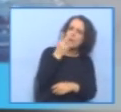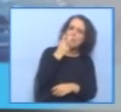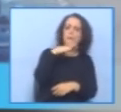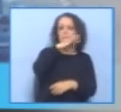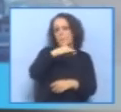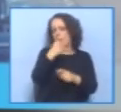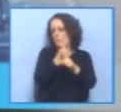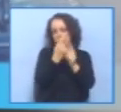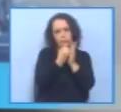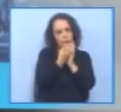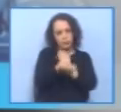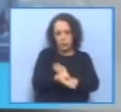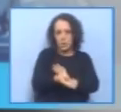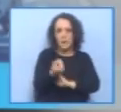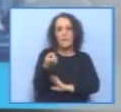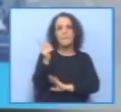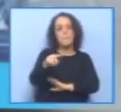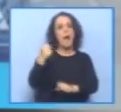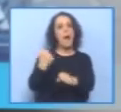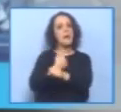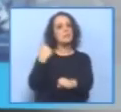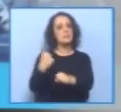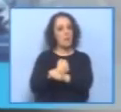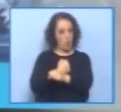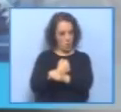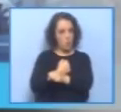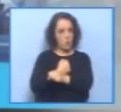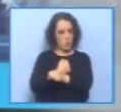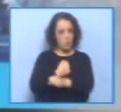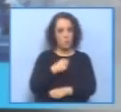mais, e na própria ação. Portanto, tudo isto,